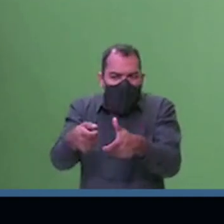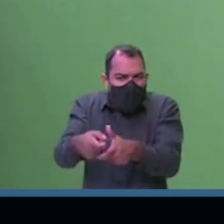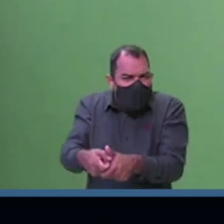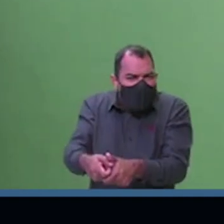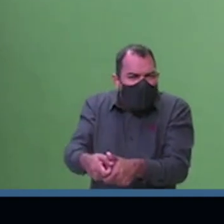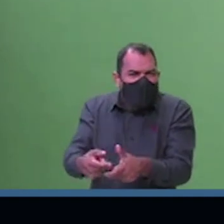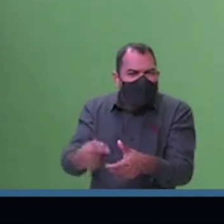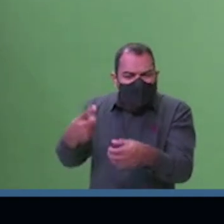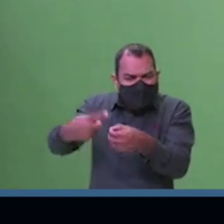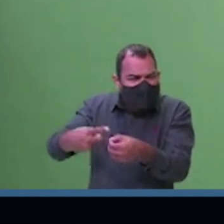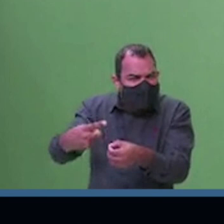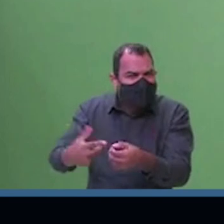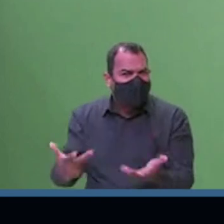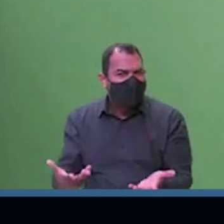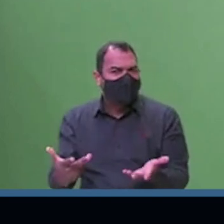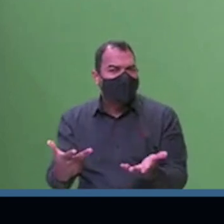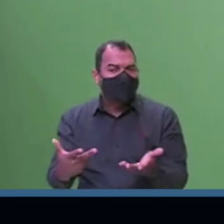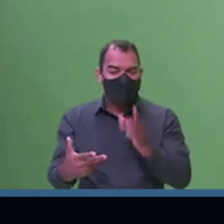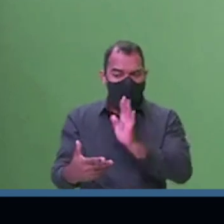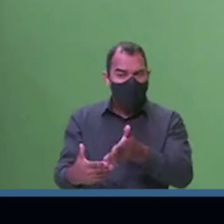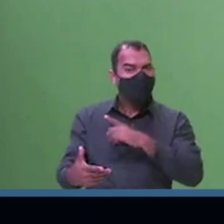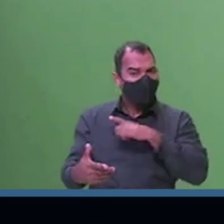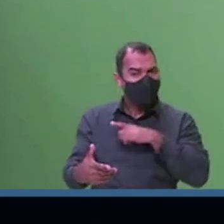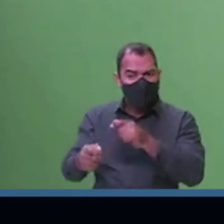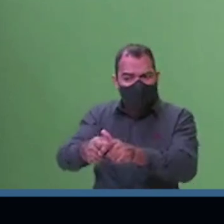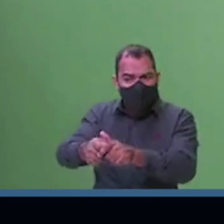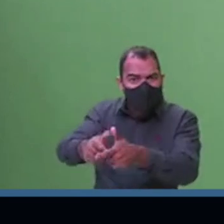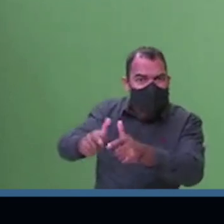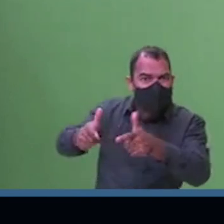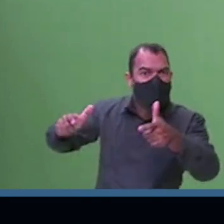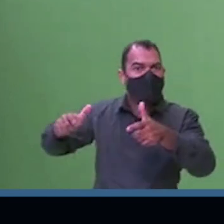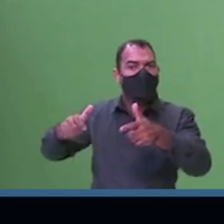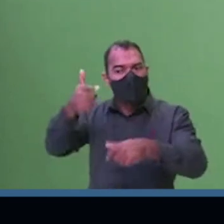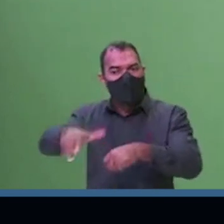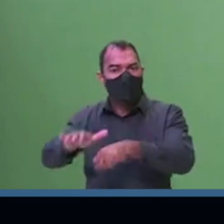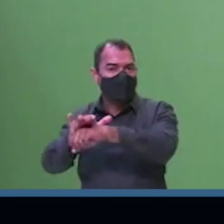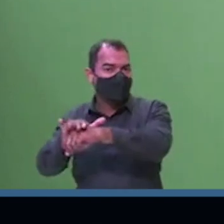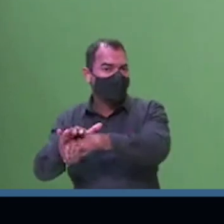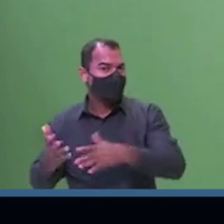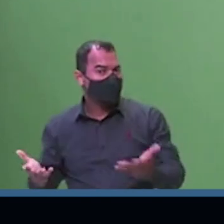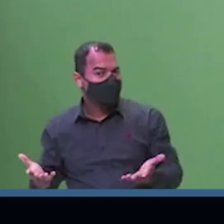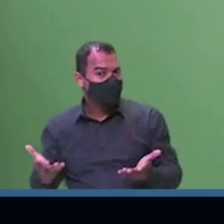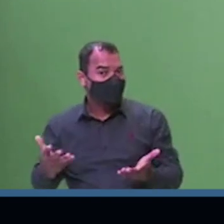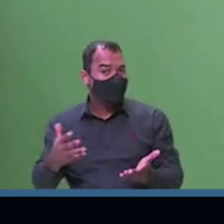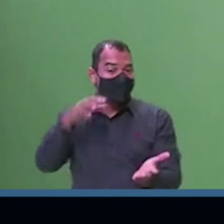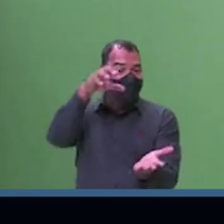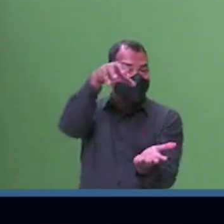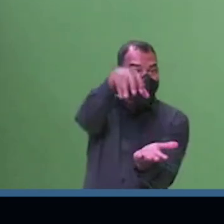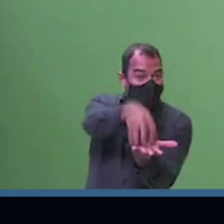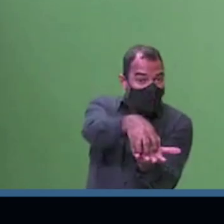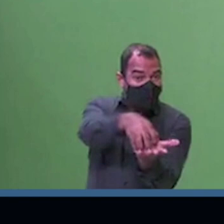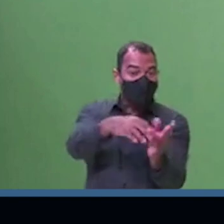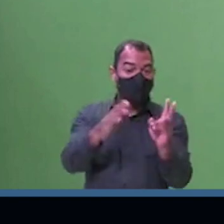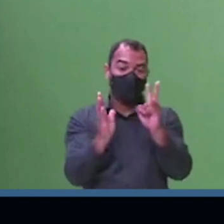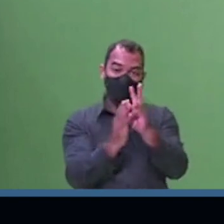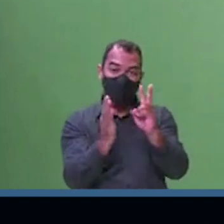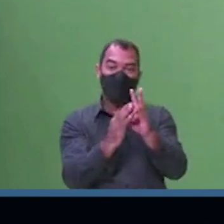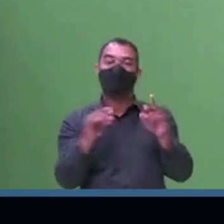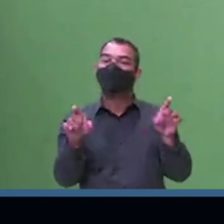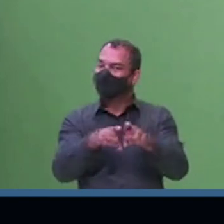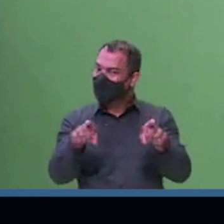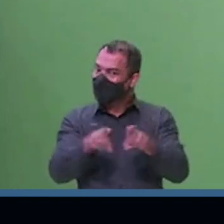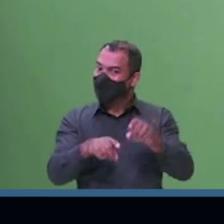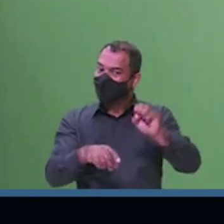de casos nos últimos dias. Dentro das aldeias indígenas também já tivemos surtos da Covid,